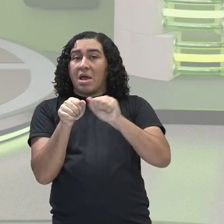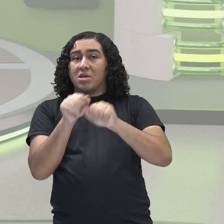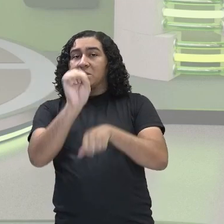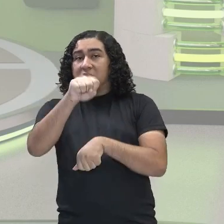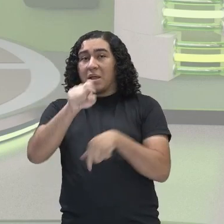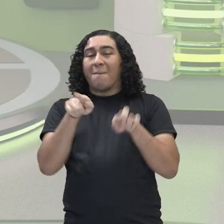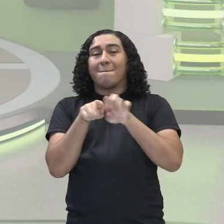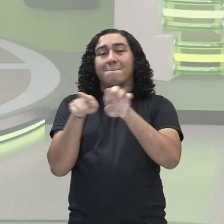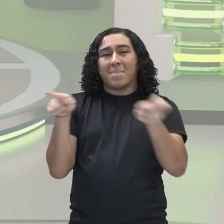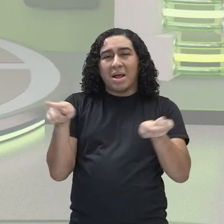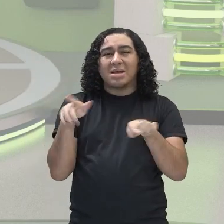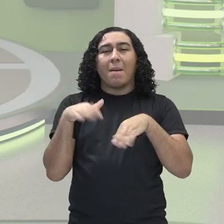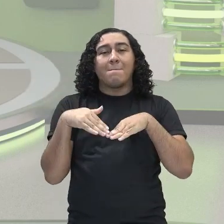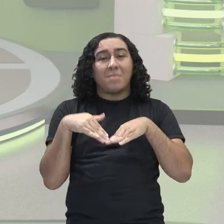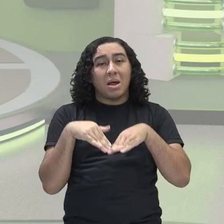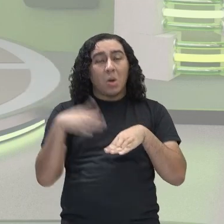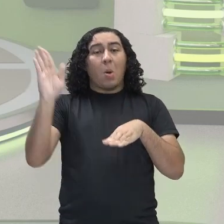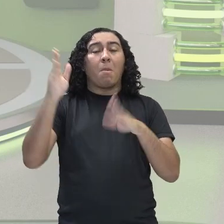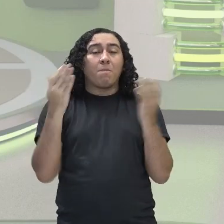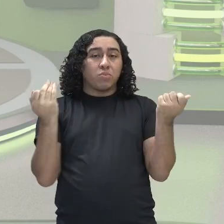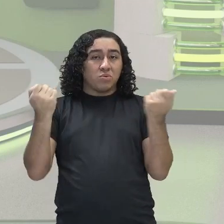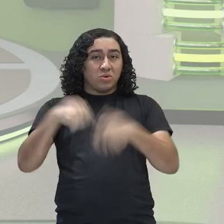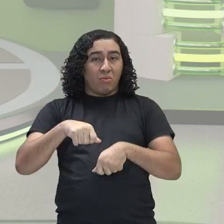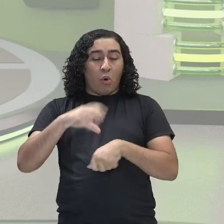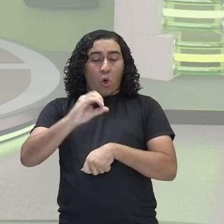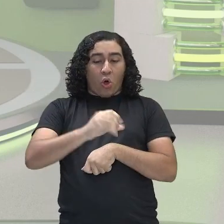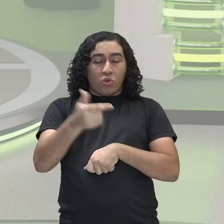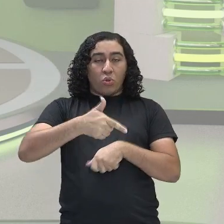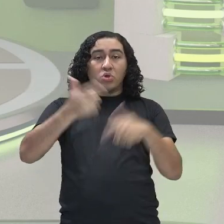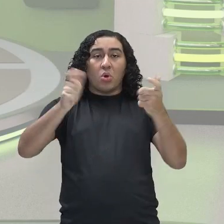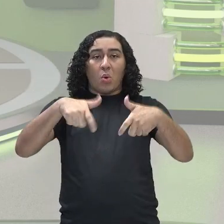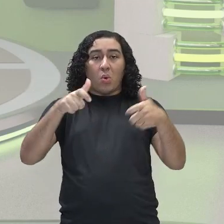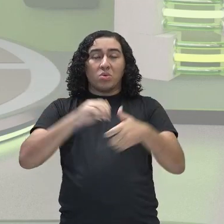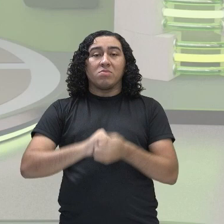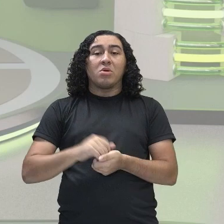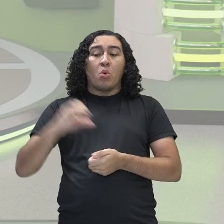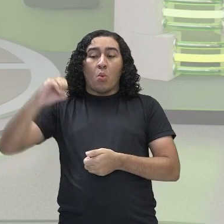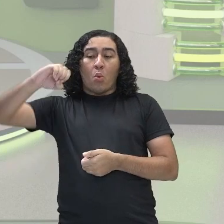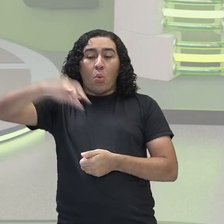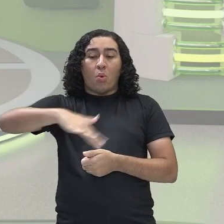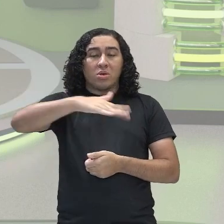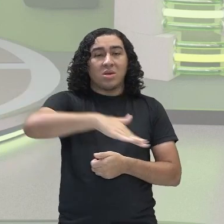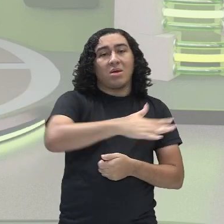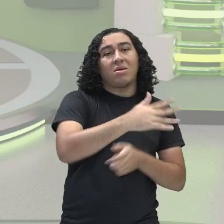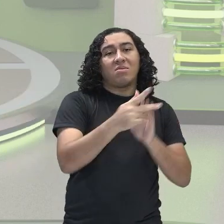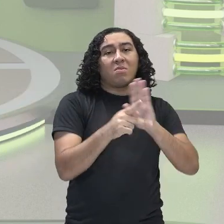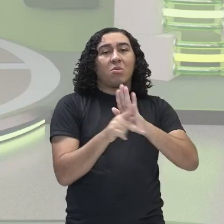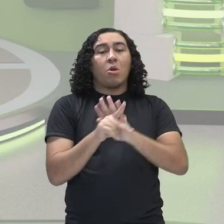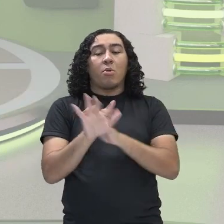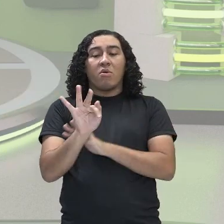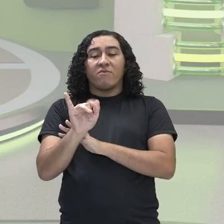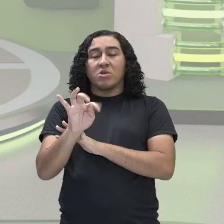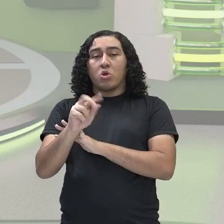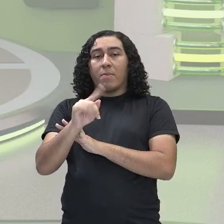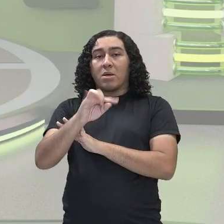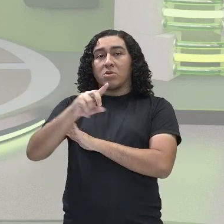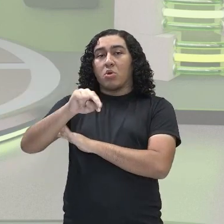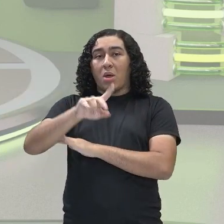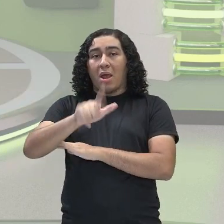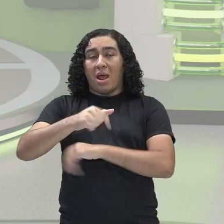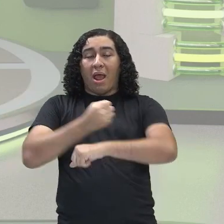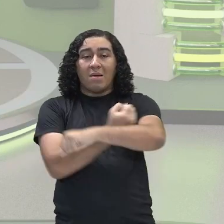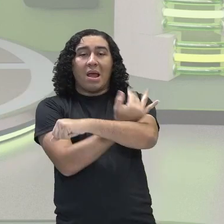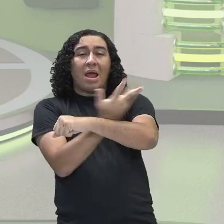maior parte do oxigênio produzido no nosso planeta vem dos oceanos, desse fitoplâncton, que é as algas,